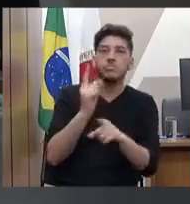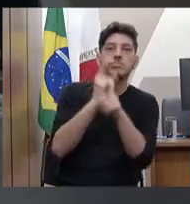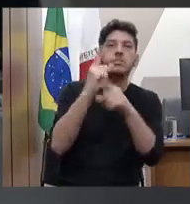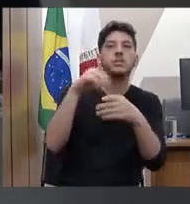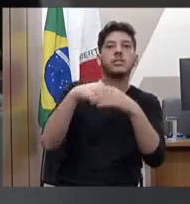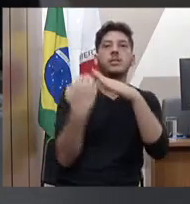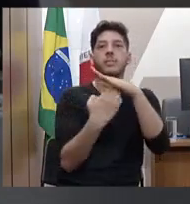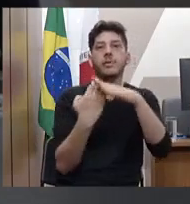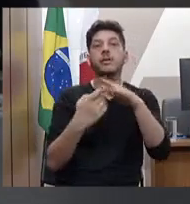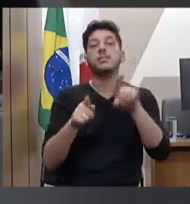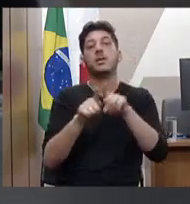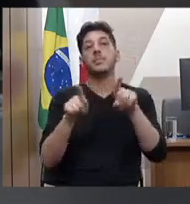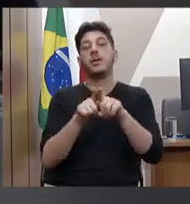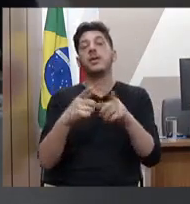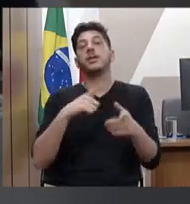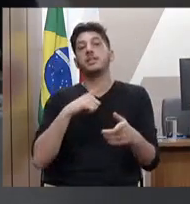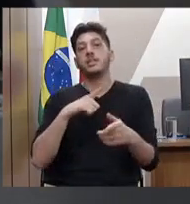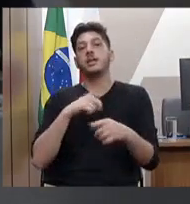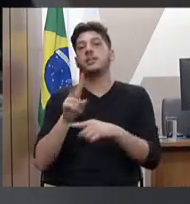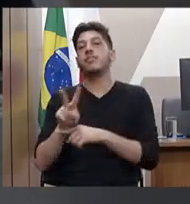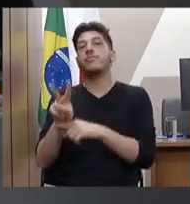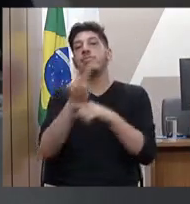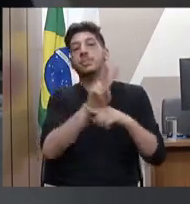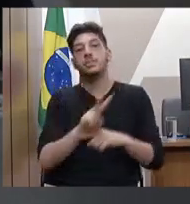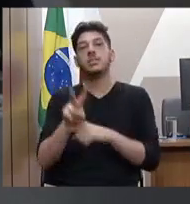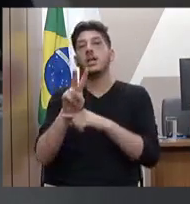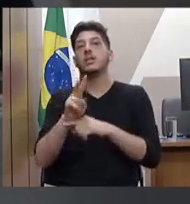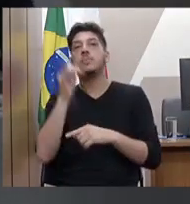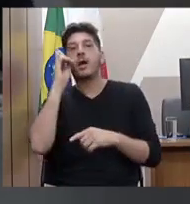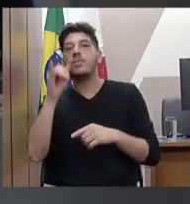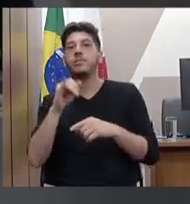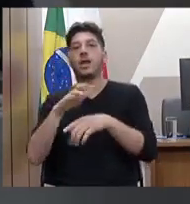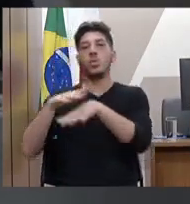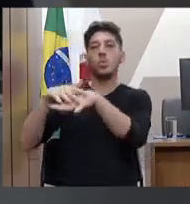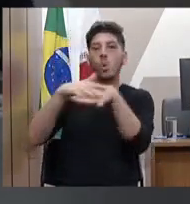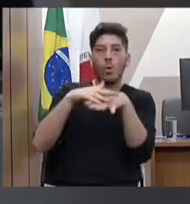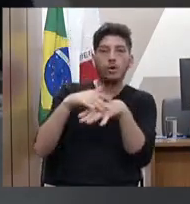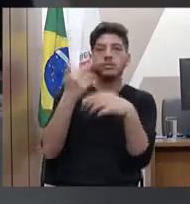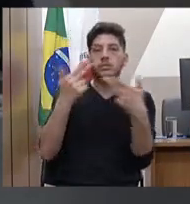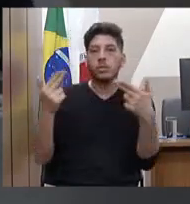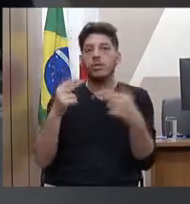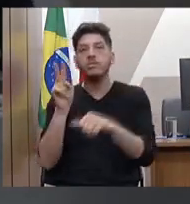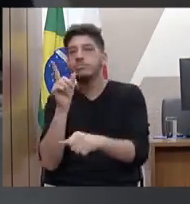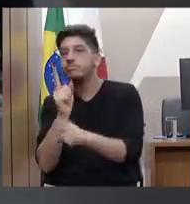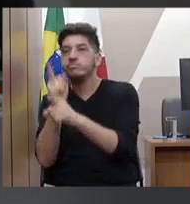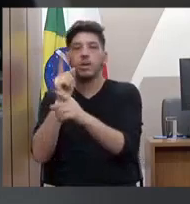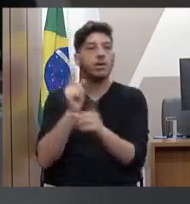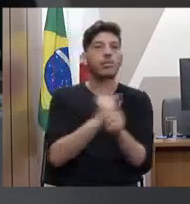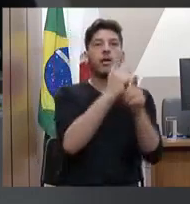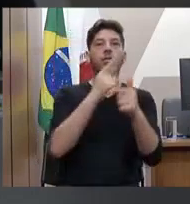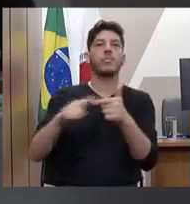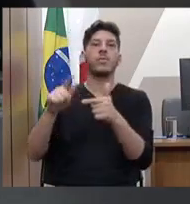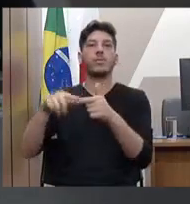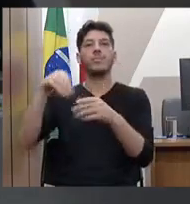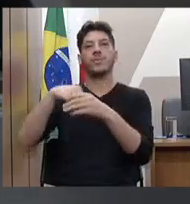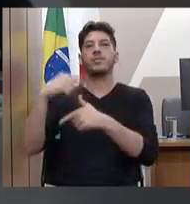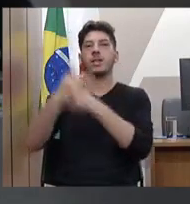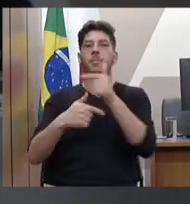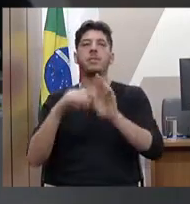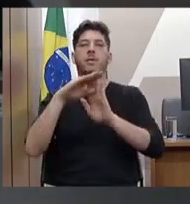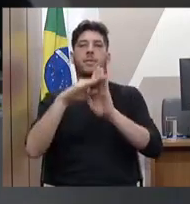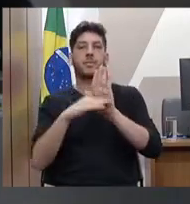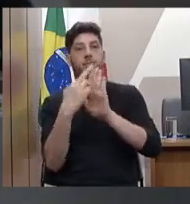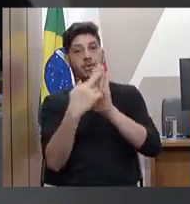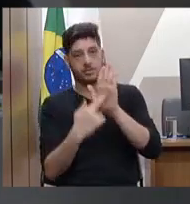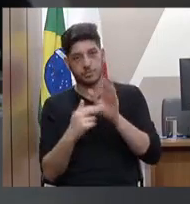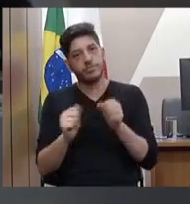vistas né que são vigilâncias epidemiológicas eles vão poder identificar os problemas no ambiente de trabalho e para finalizar